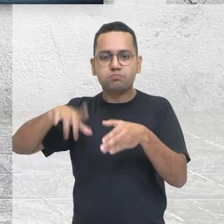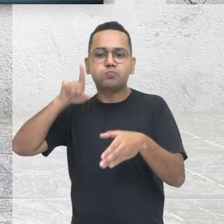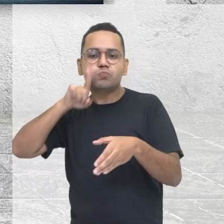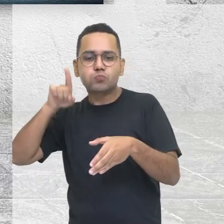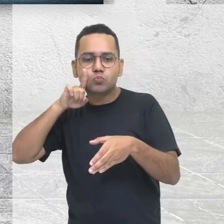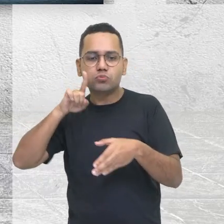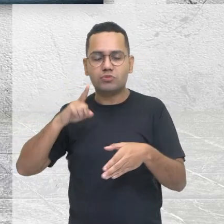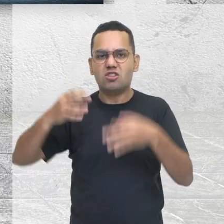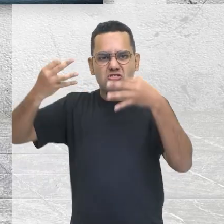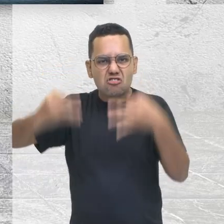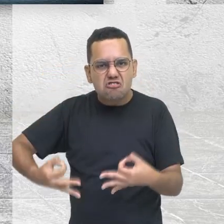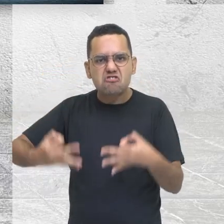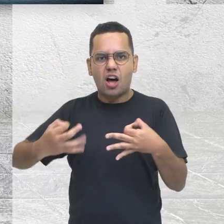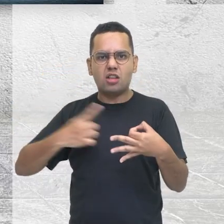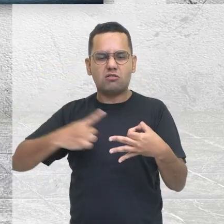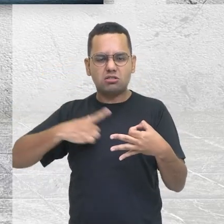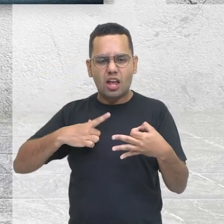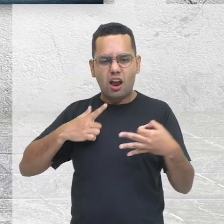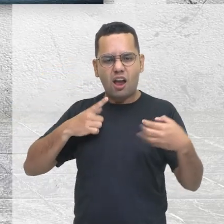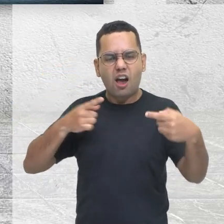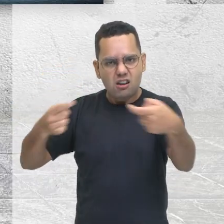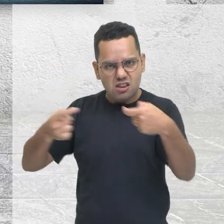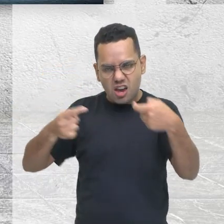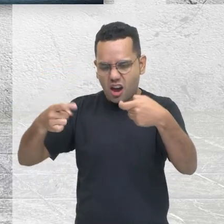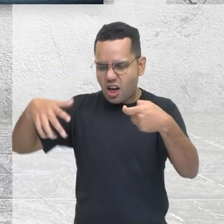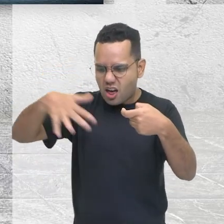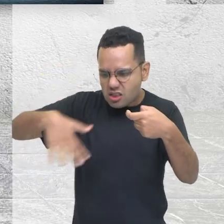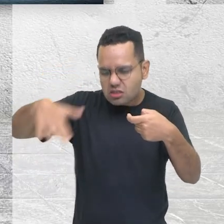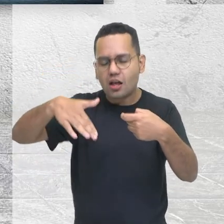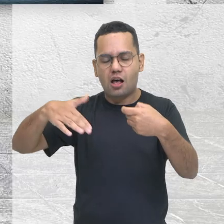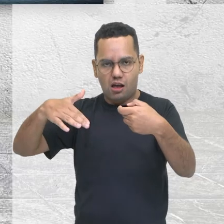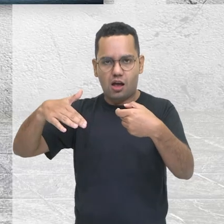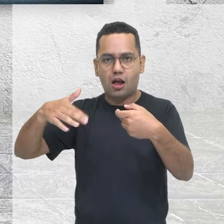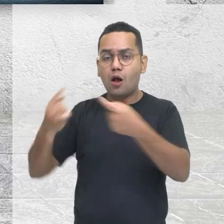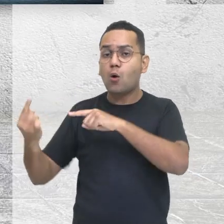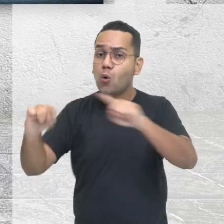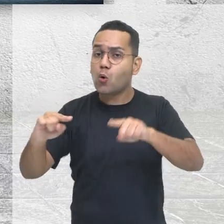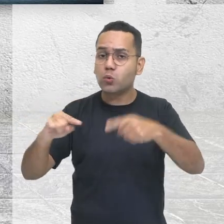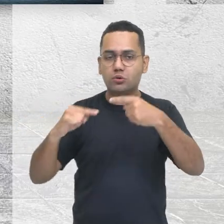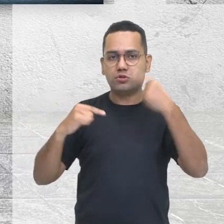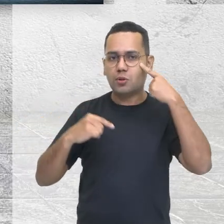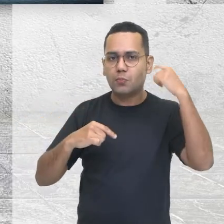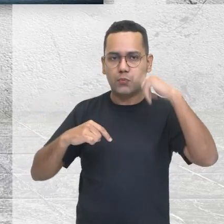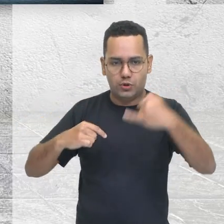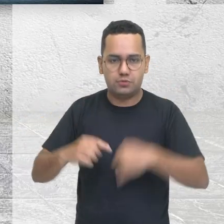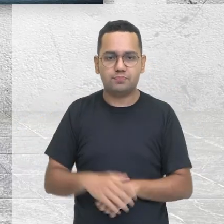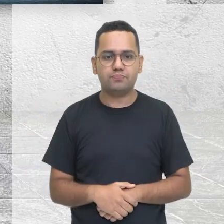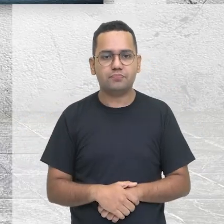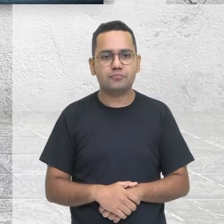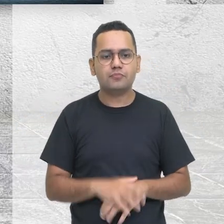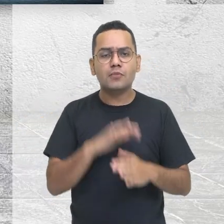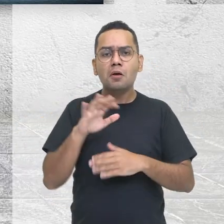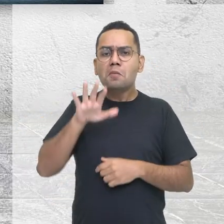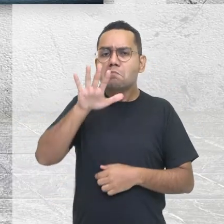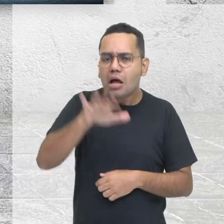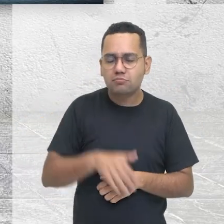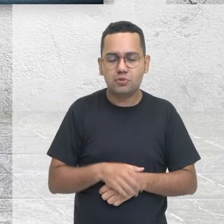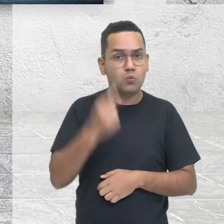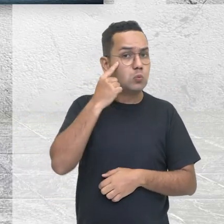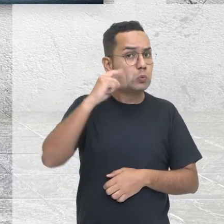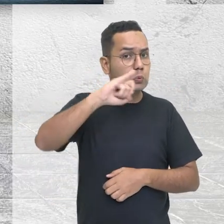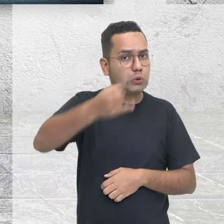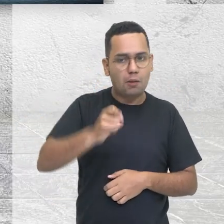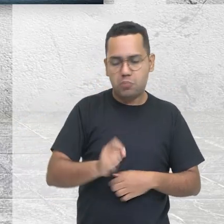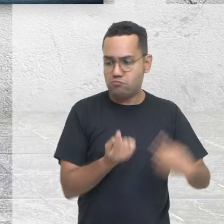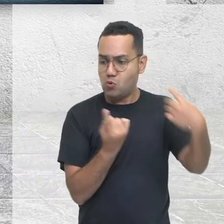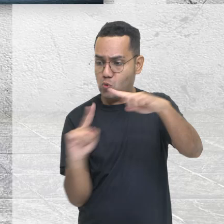dos Estados Unidos na Segunda Guerra Mundial. Então, quando os japoneses eles atacam a base militar, o